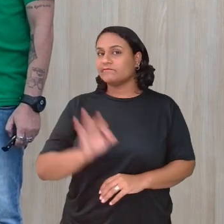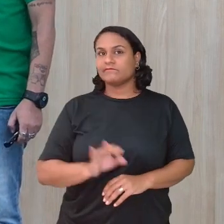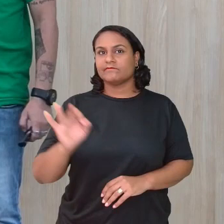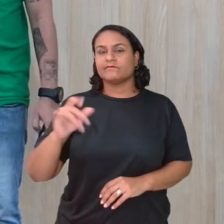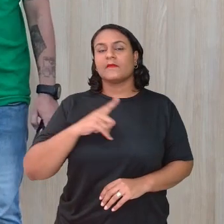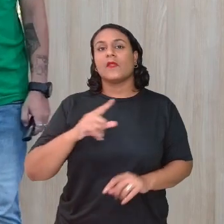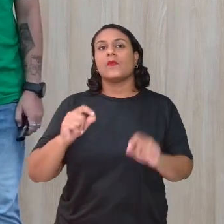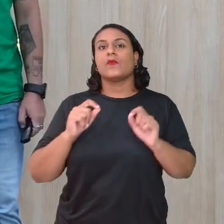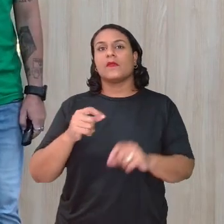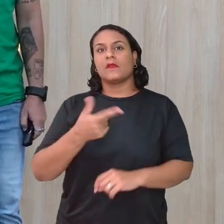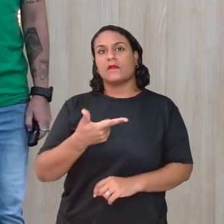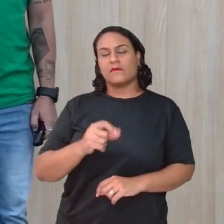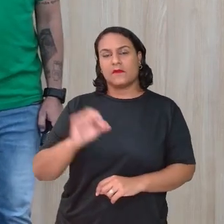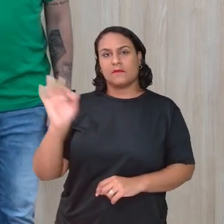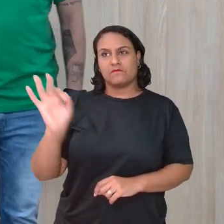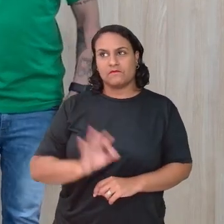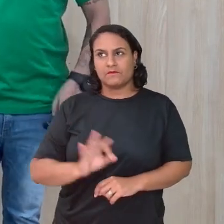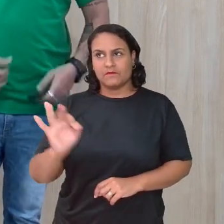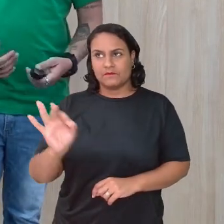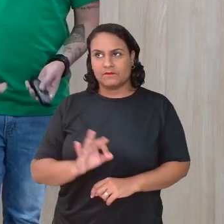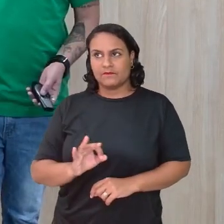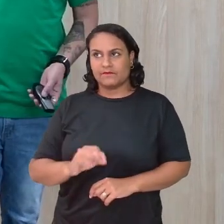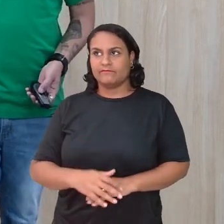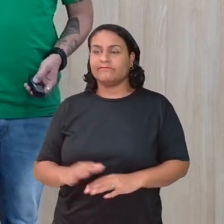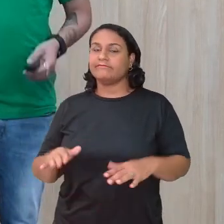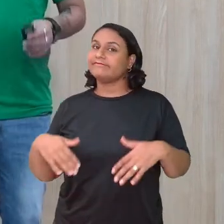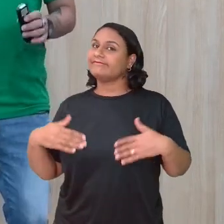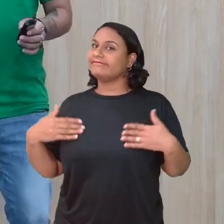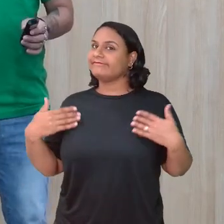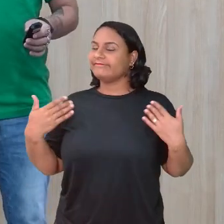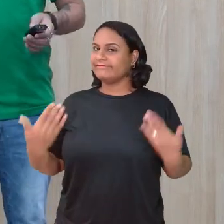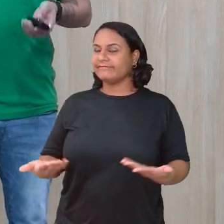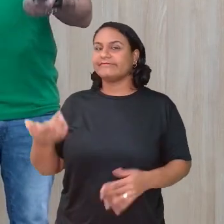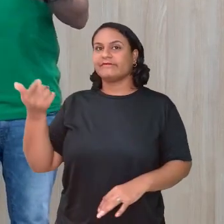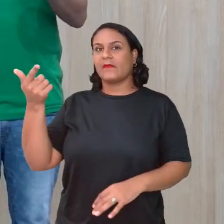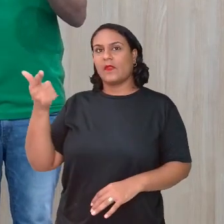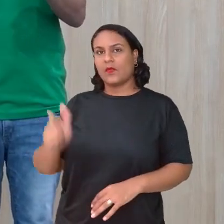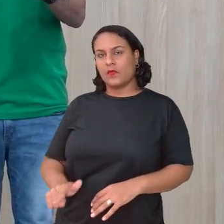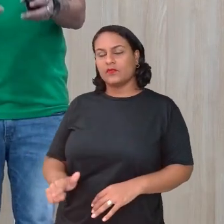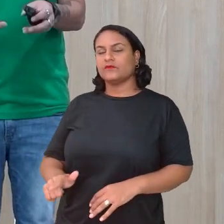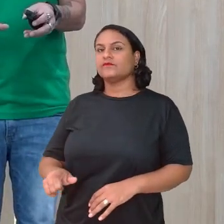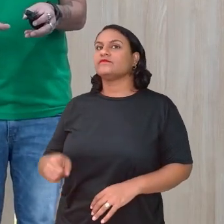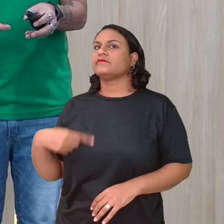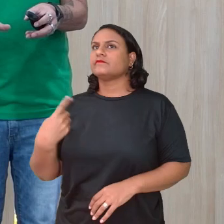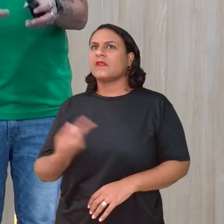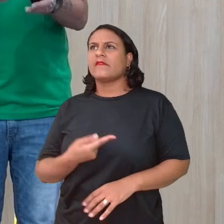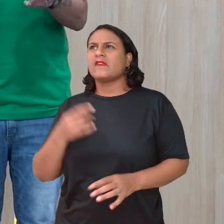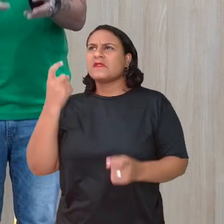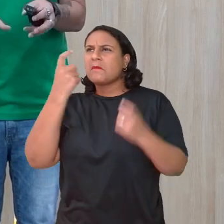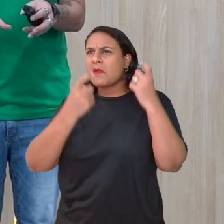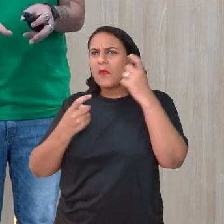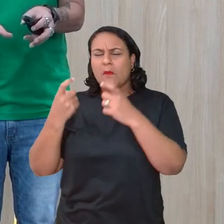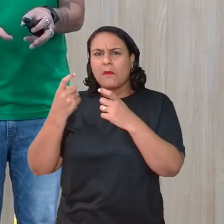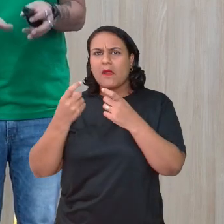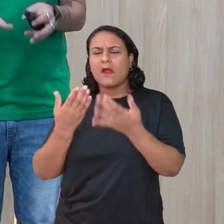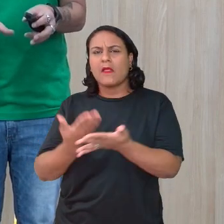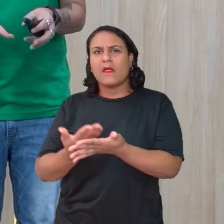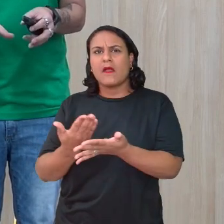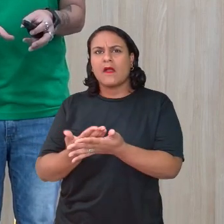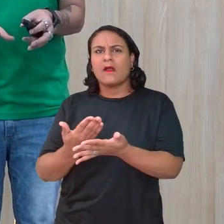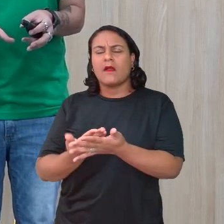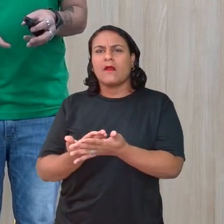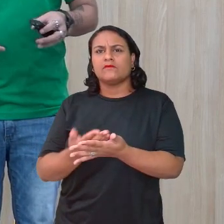teria 20%, tá bom? Então, como eu falei, mais uma vez, a gente não vai se preocupar nessas aulas